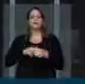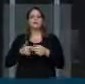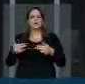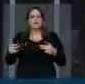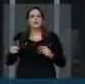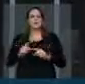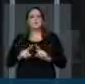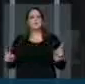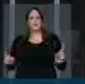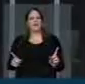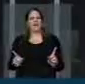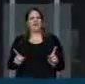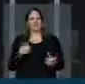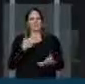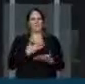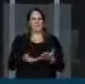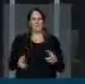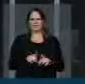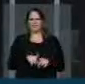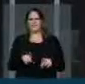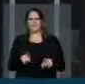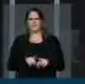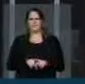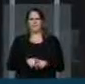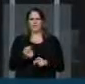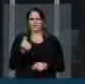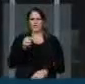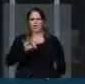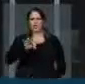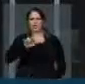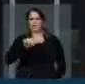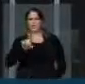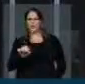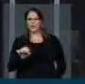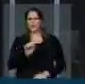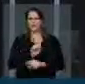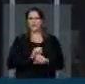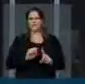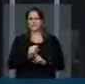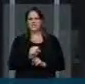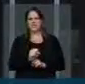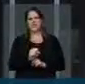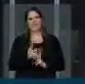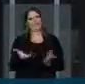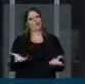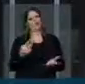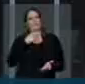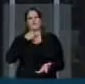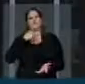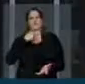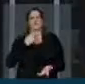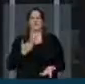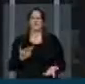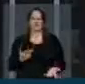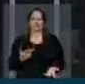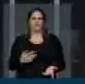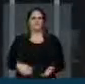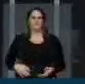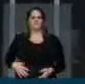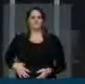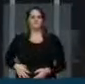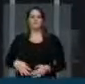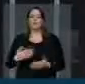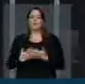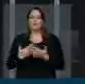me desculpe, recuar na questão do fundo social seria uma covardia. Educação pública gratuita